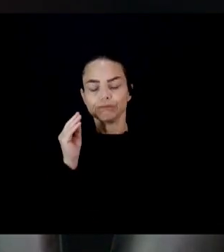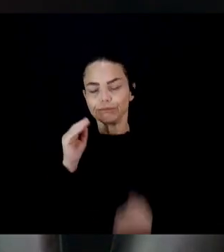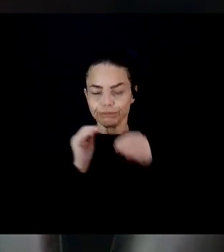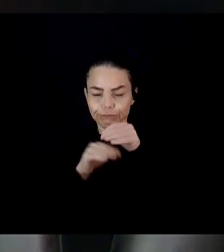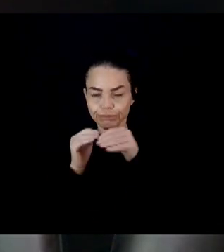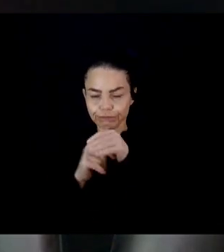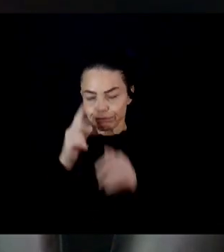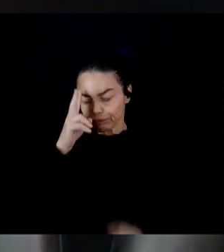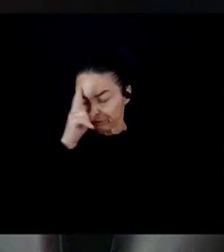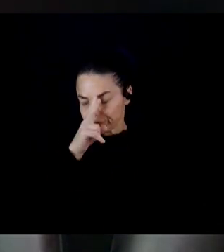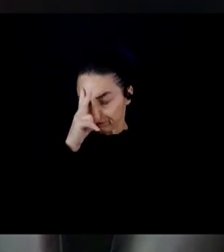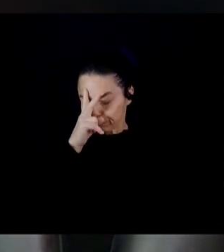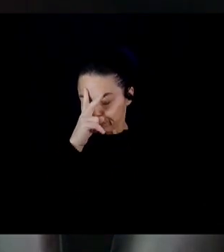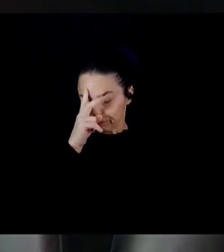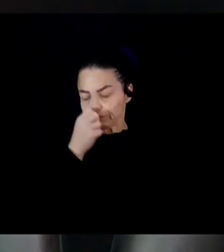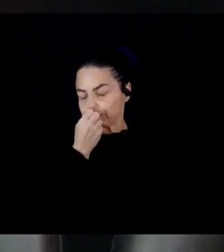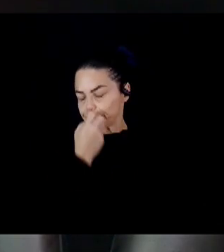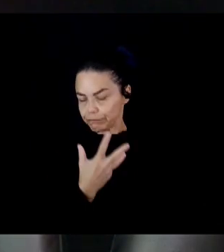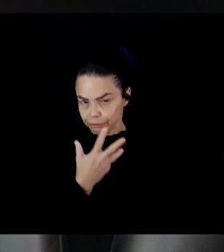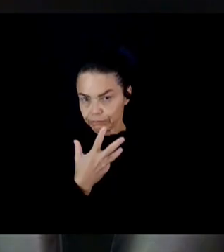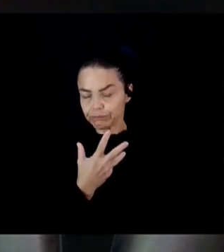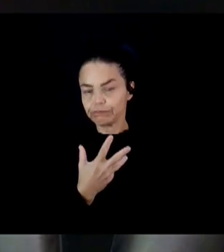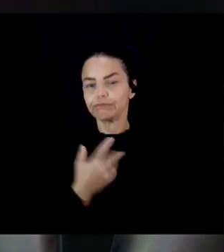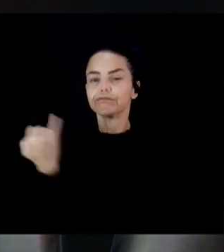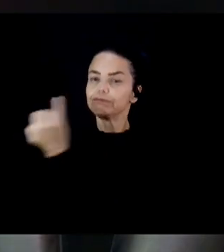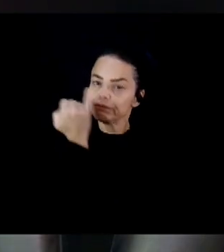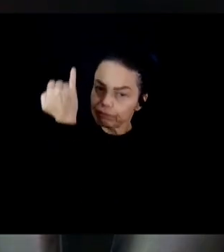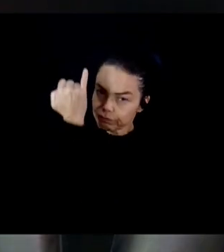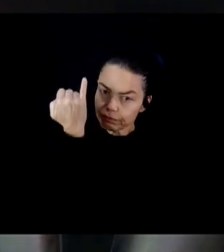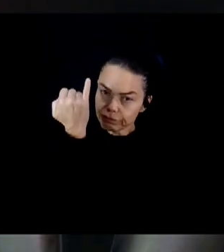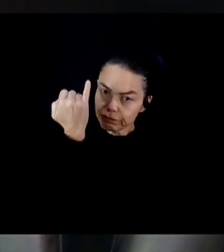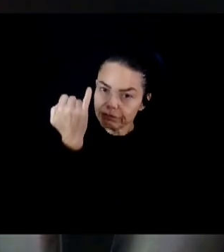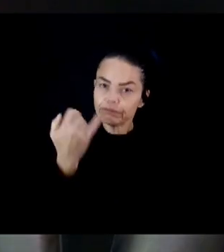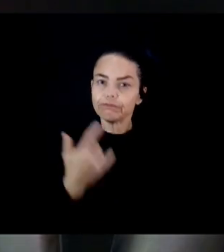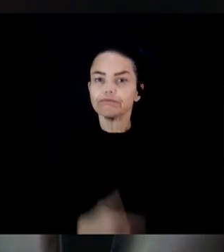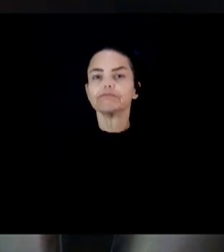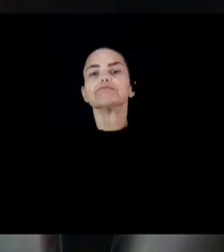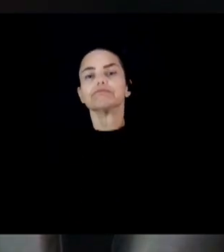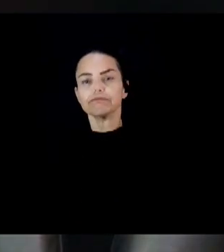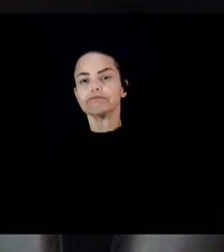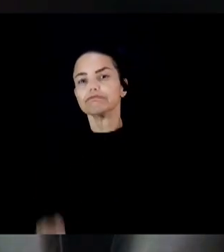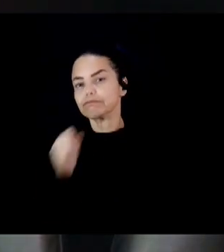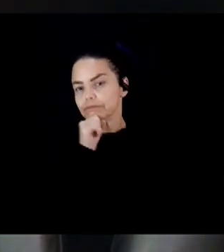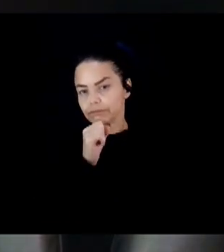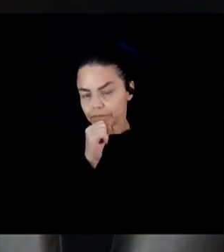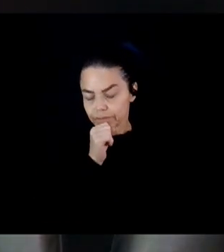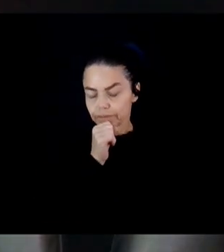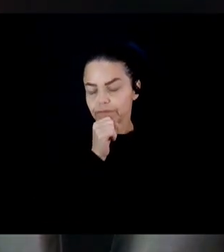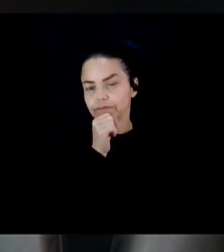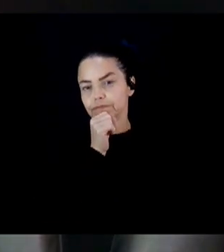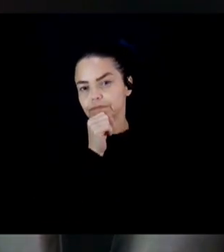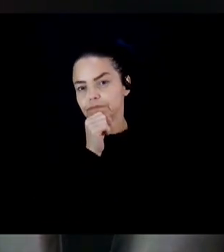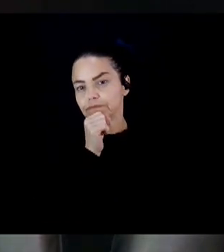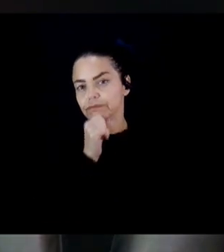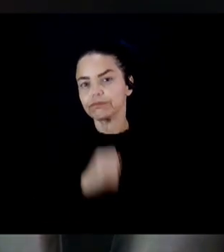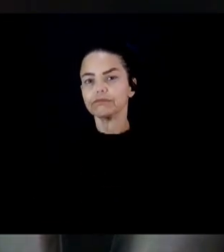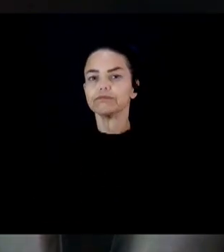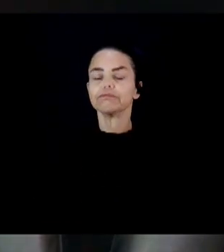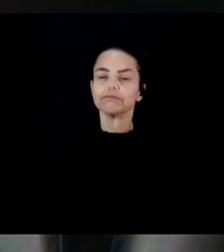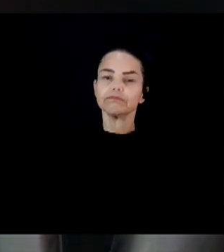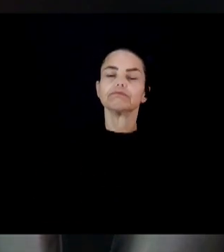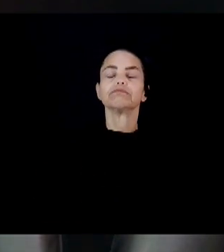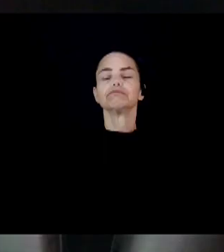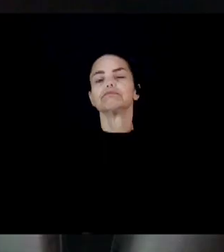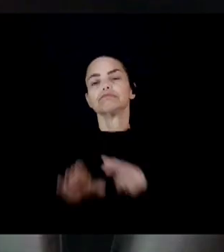é muito importante para que a gente chegue aí na velhice, né, com muita